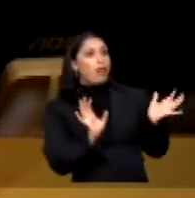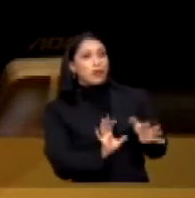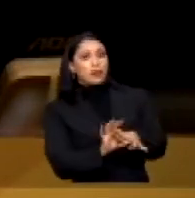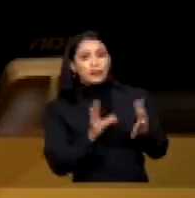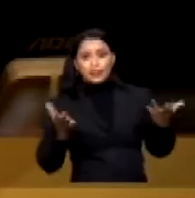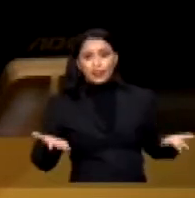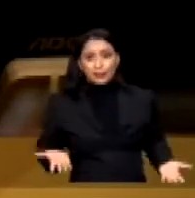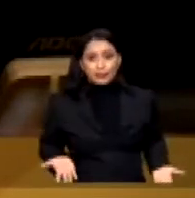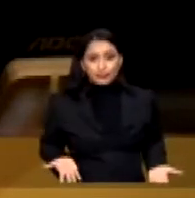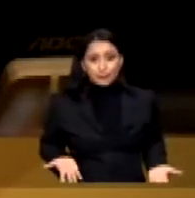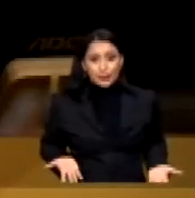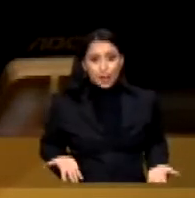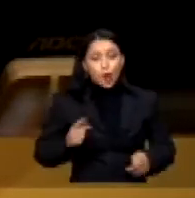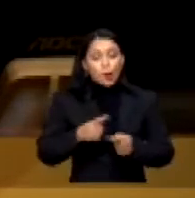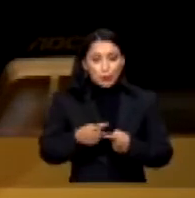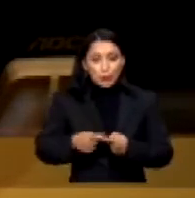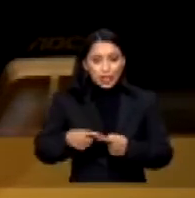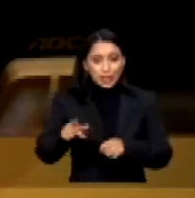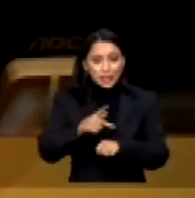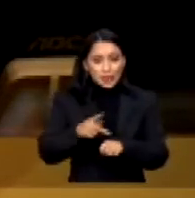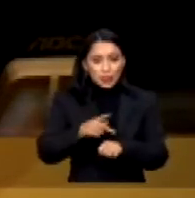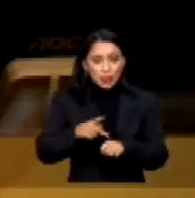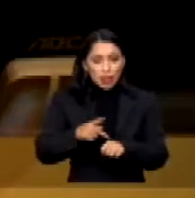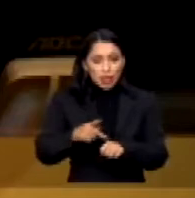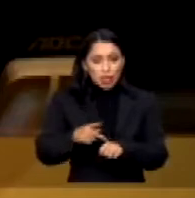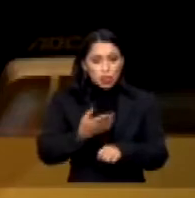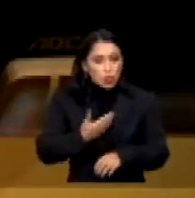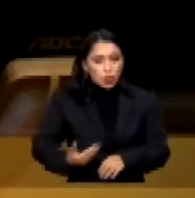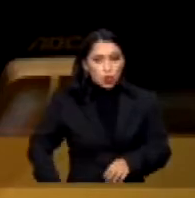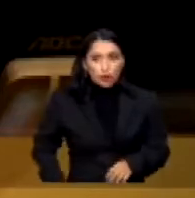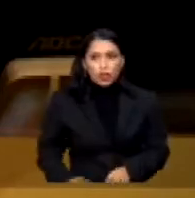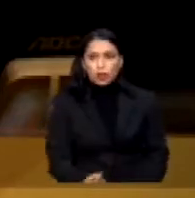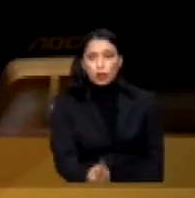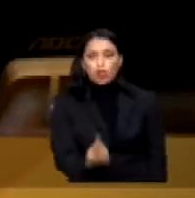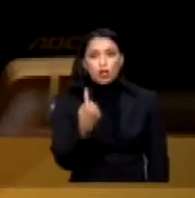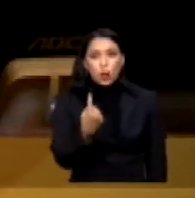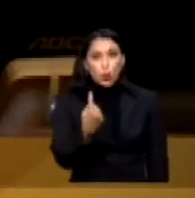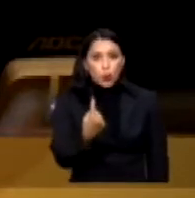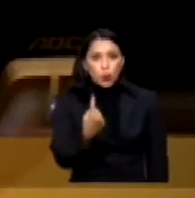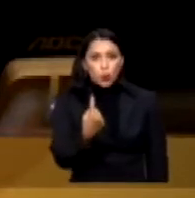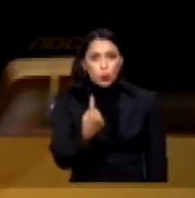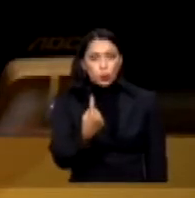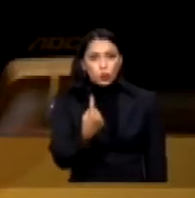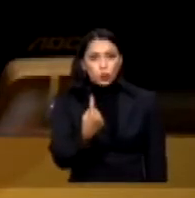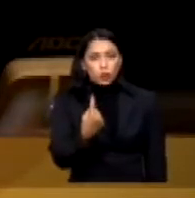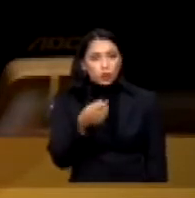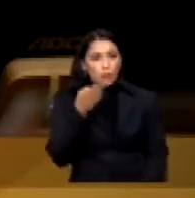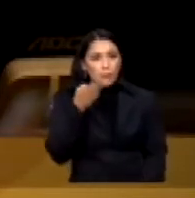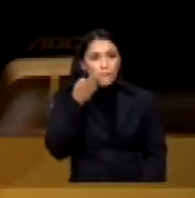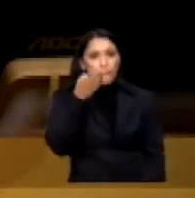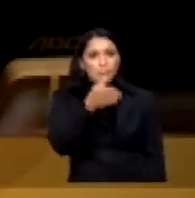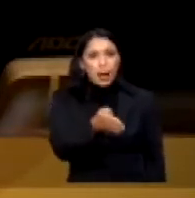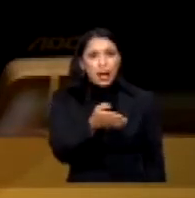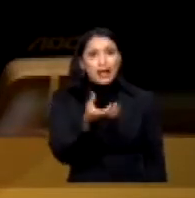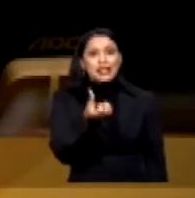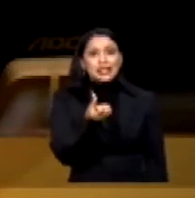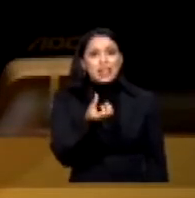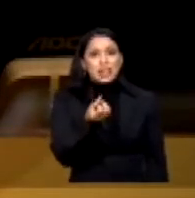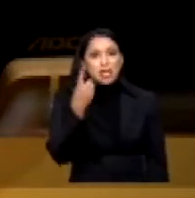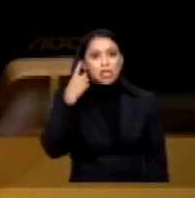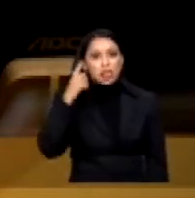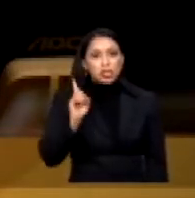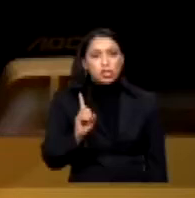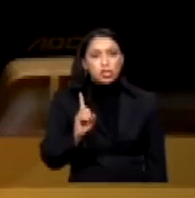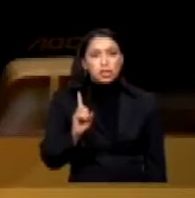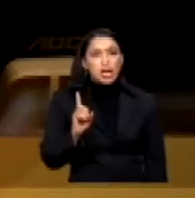Instalemos-nos nesse país, porque nesse país o Estado só pode dar um único tiro, de 60 dias. Mais ainda,